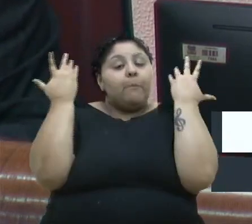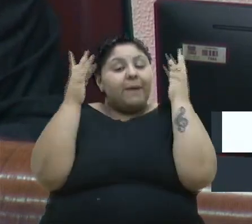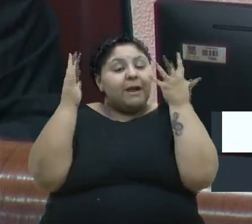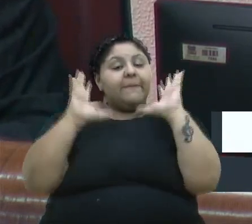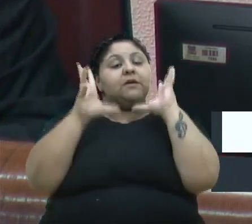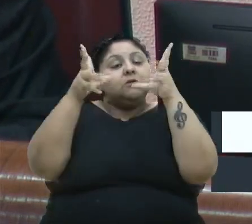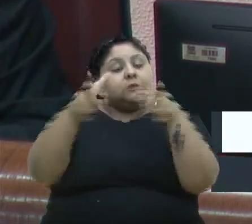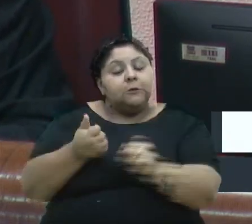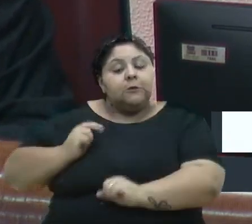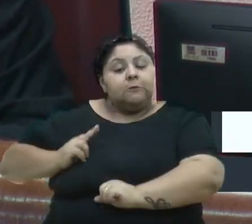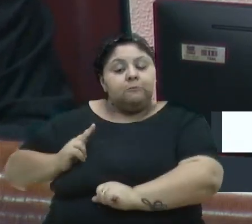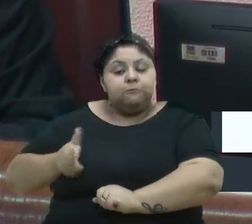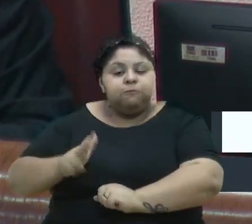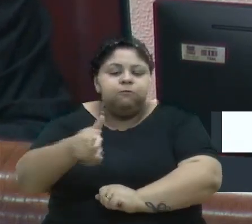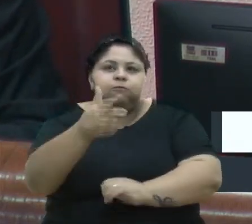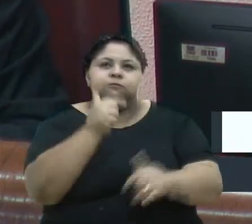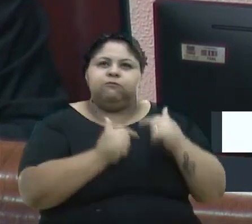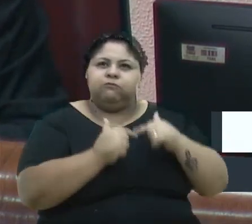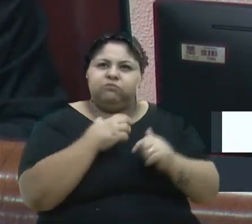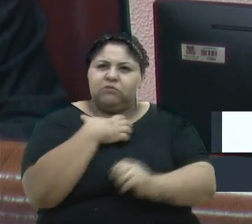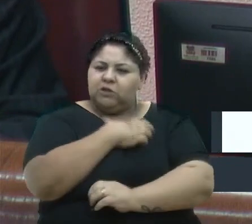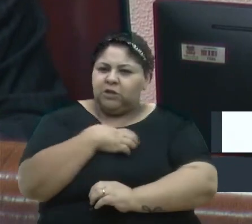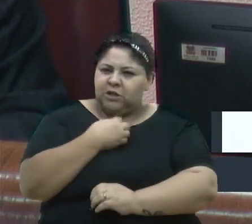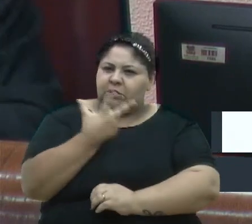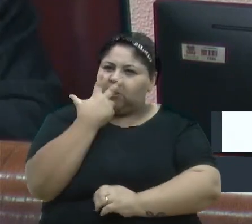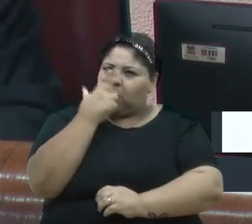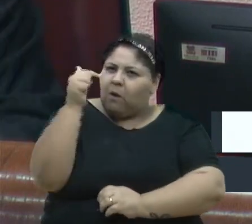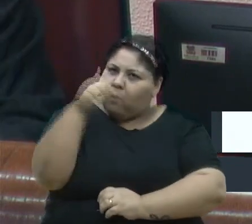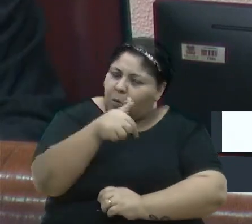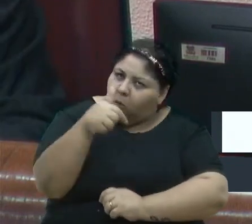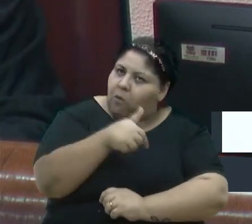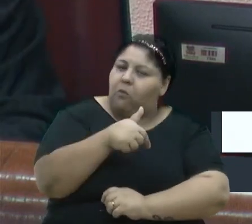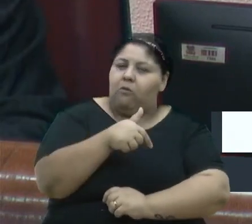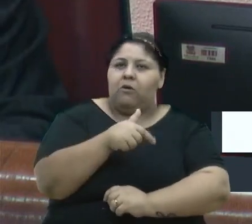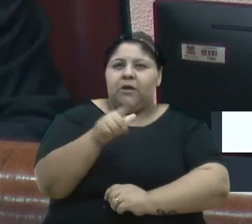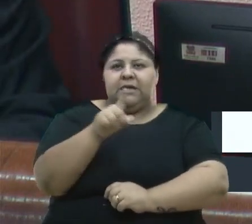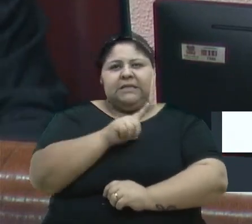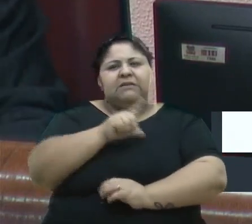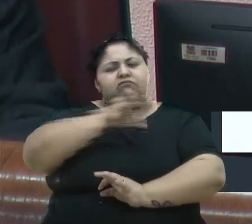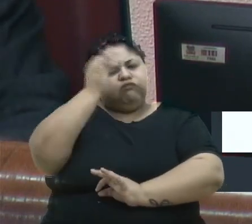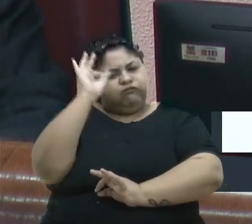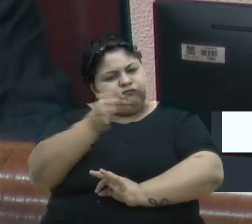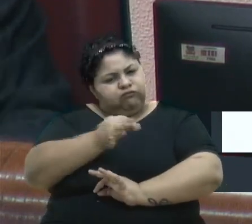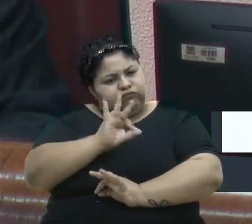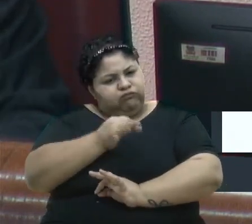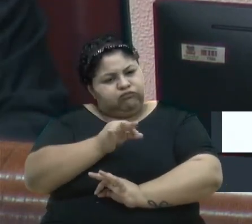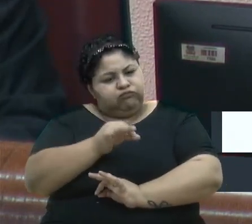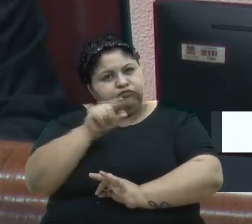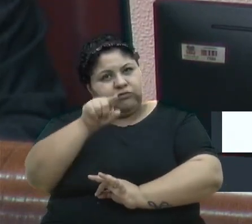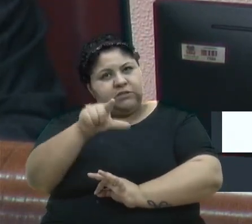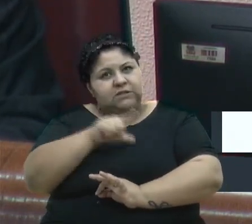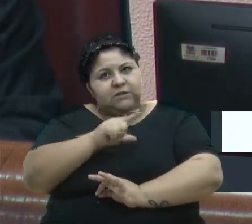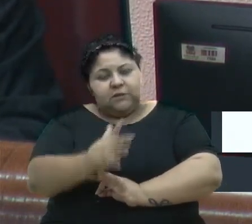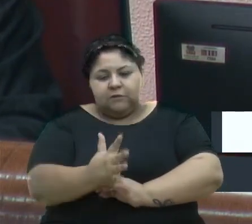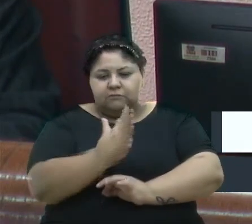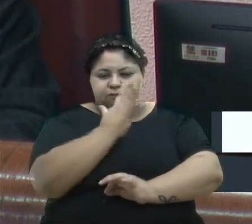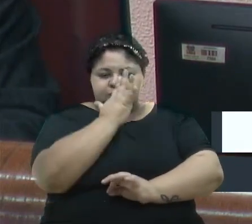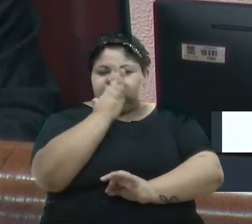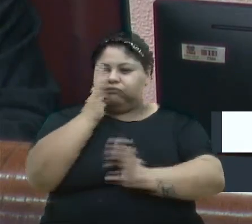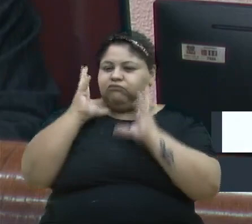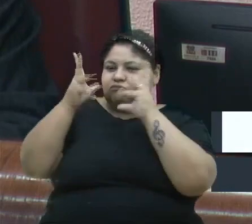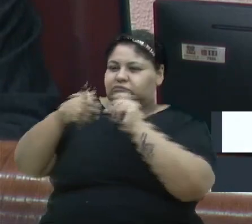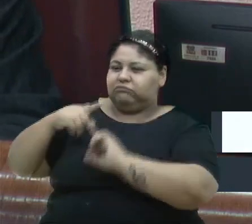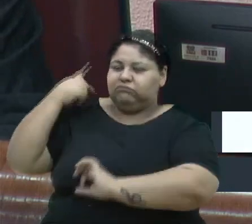e continuem trabalhando da forma como estão trabalhando, que tenham certeza, vocês têm a admiração de todos os vereadores